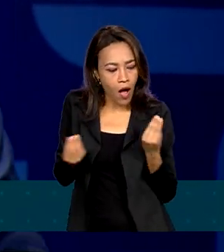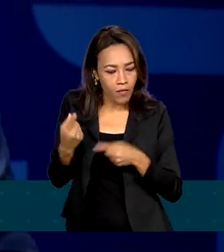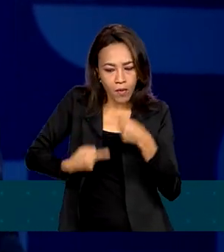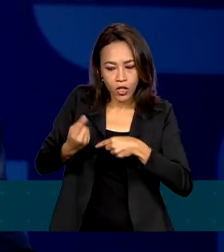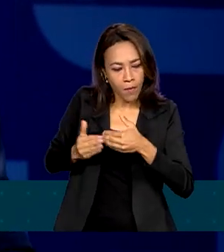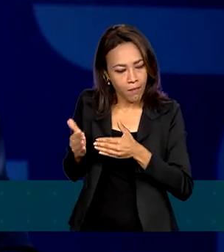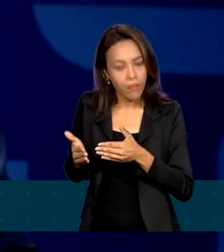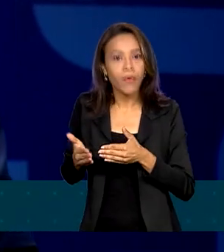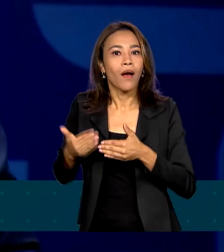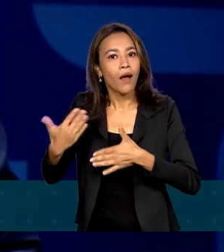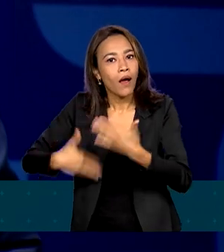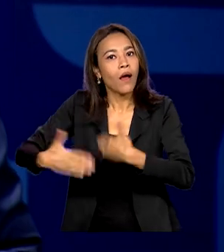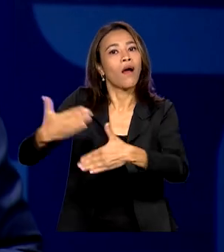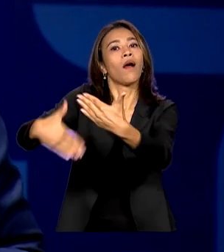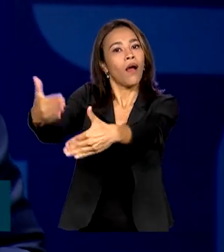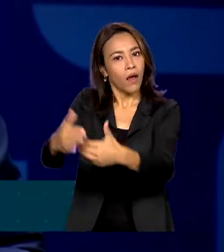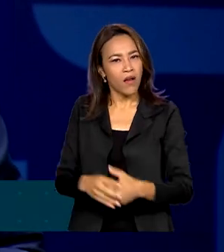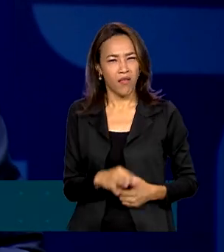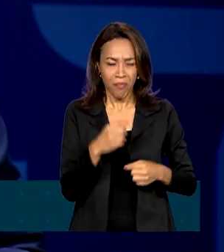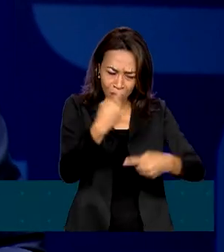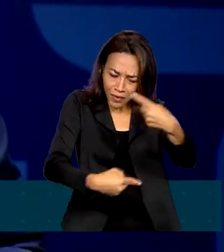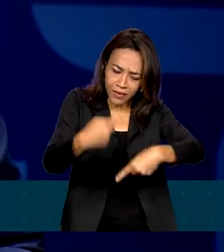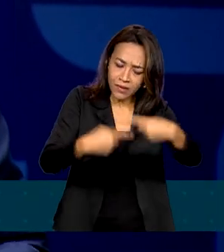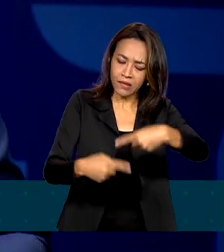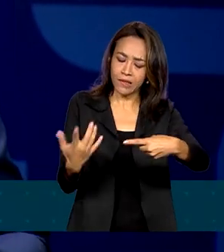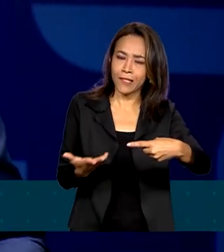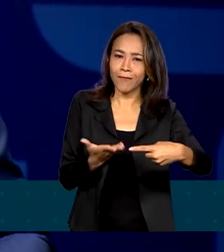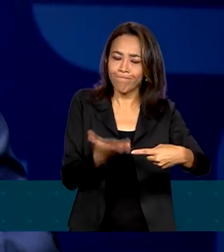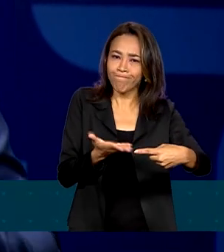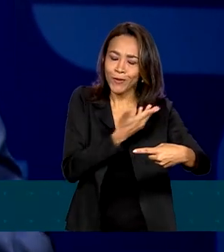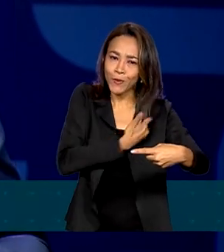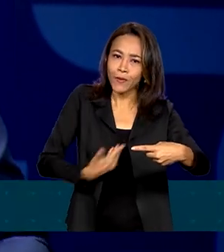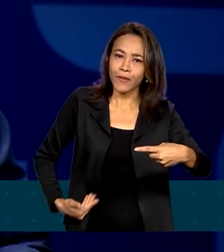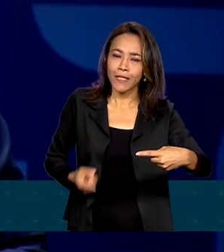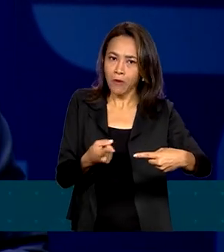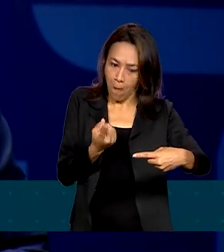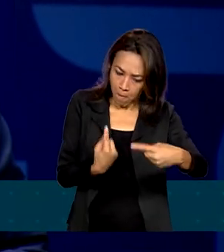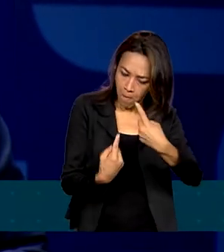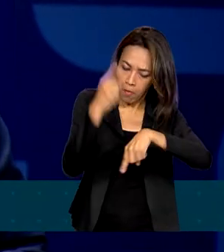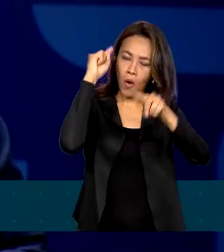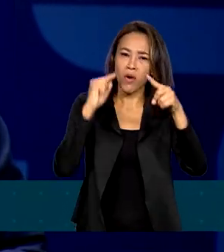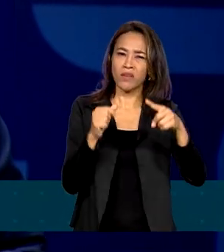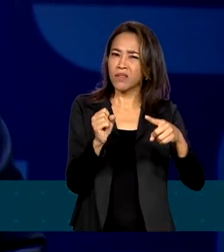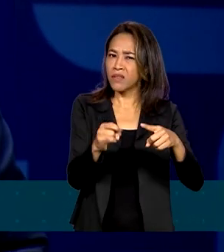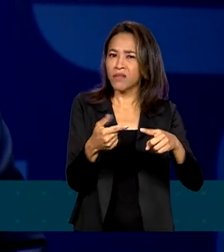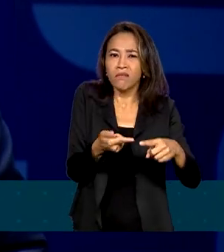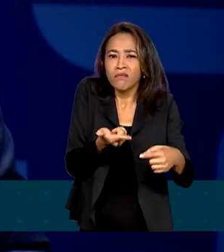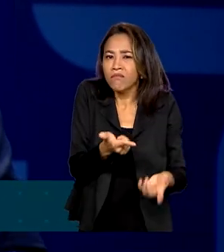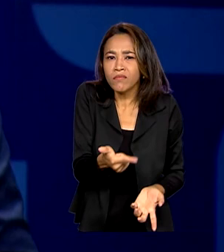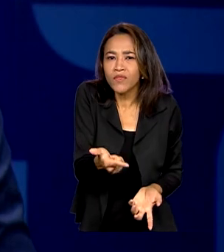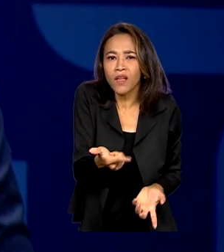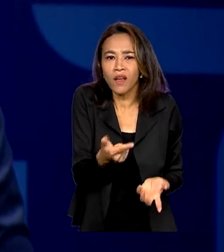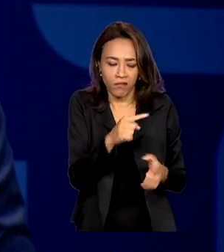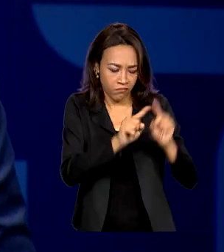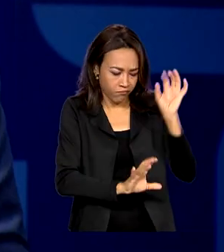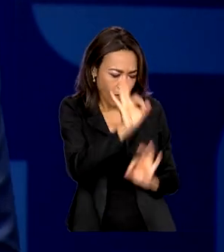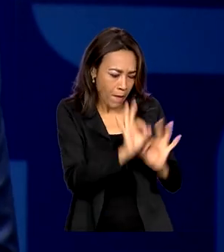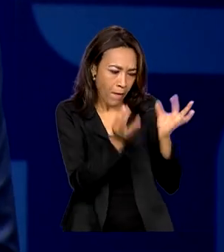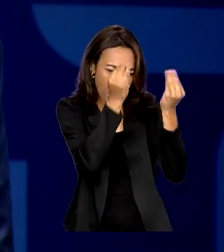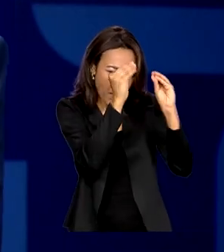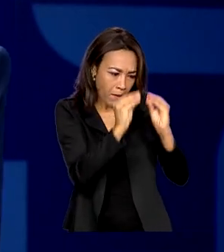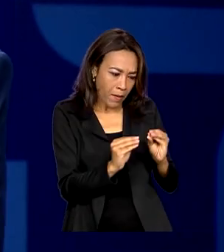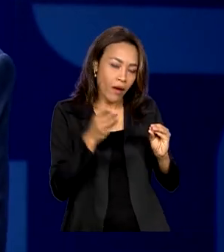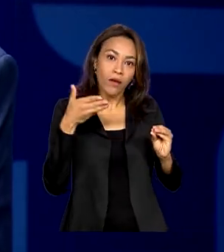Nenhuma política pública, ela existe com êxito se ela não for planejada e o